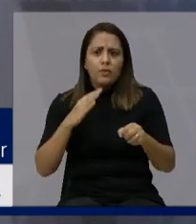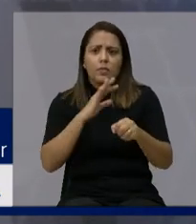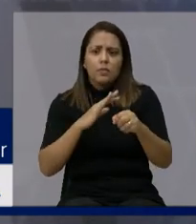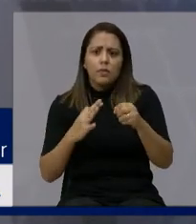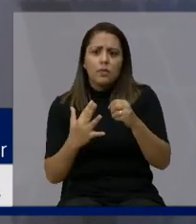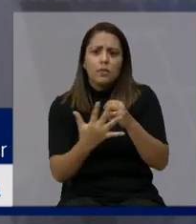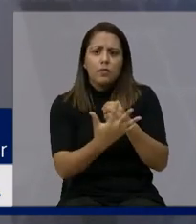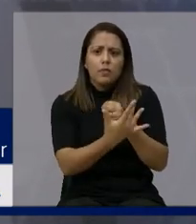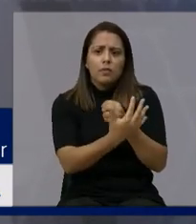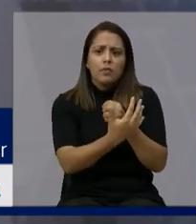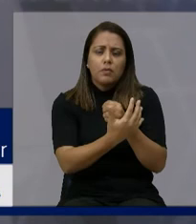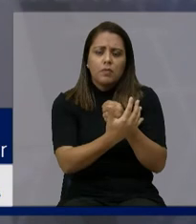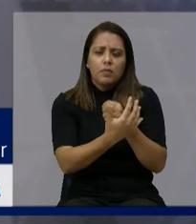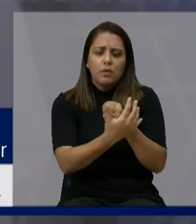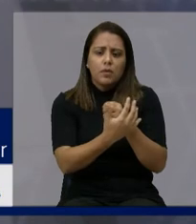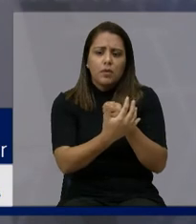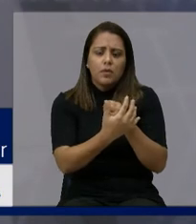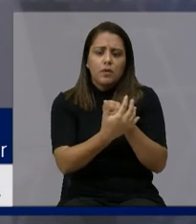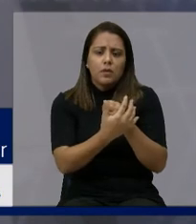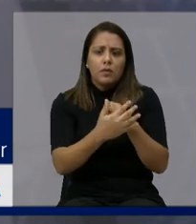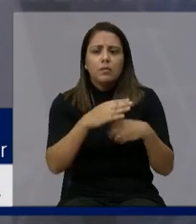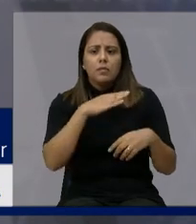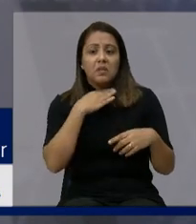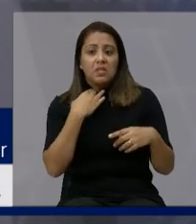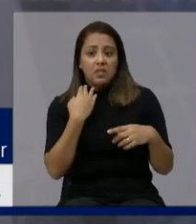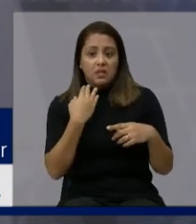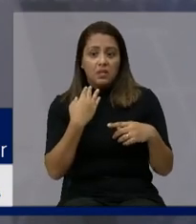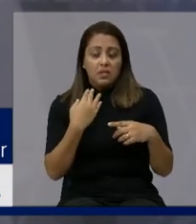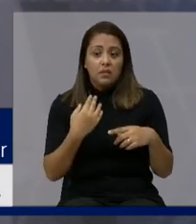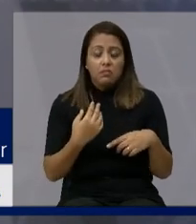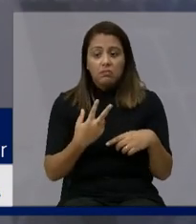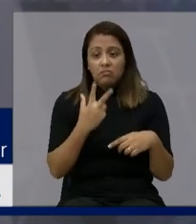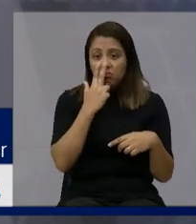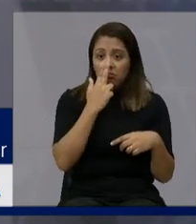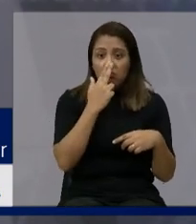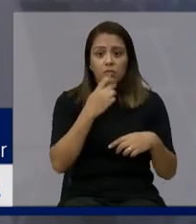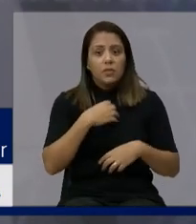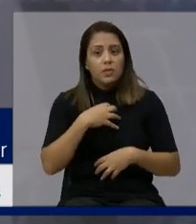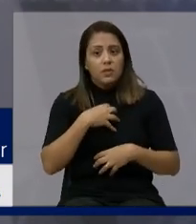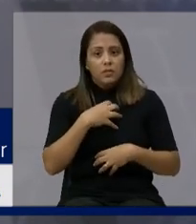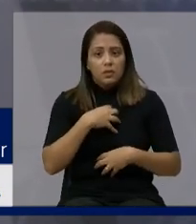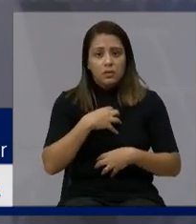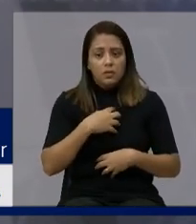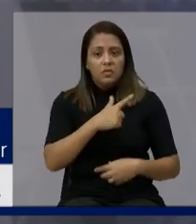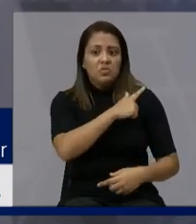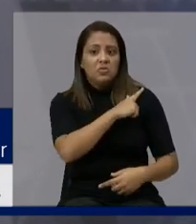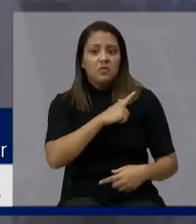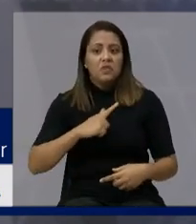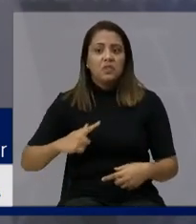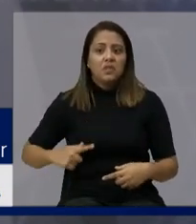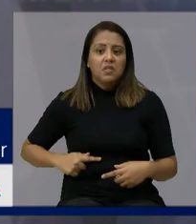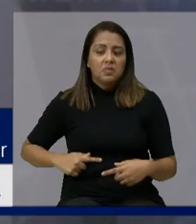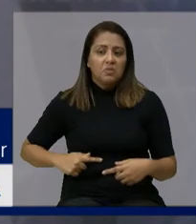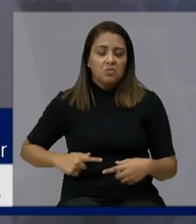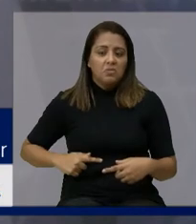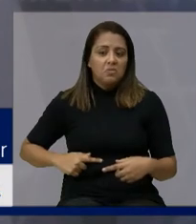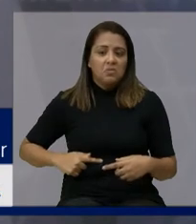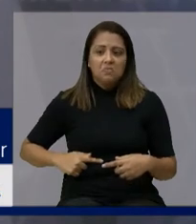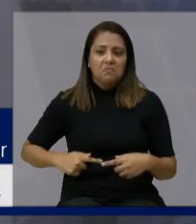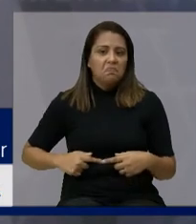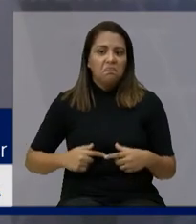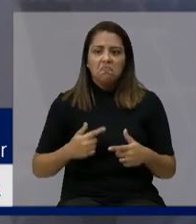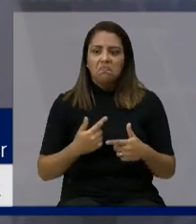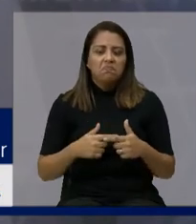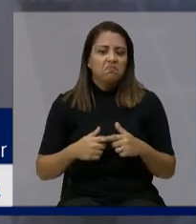Covid-19. Mata e parece que o governador e a executiva da Fundação Casa estão pouco